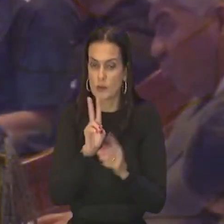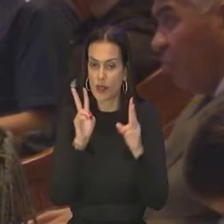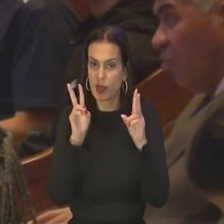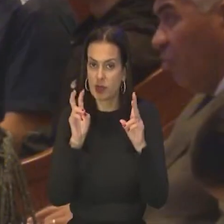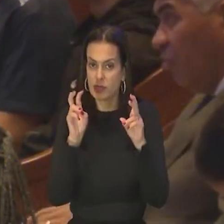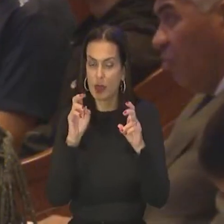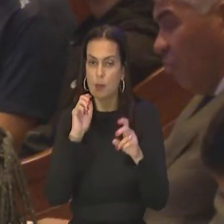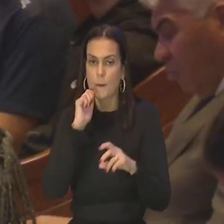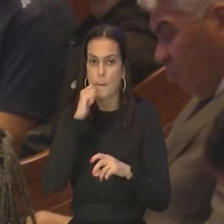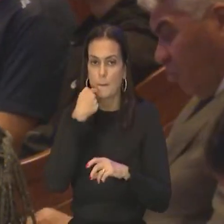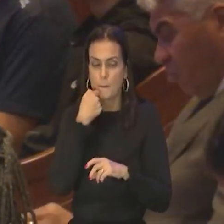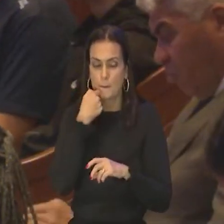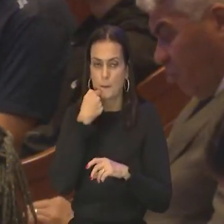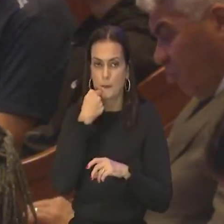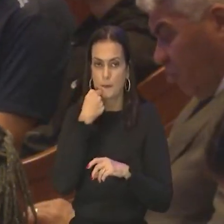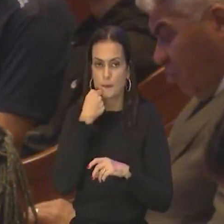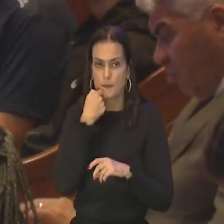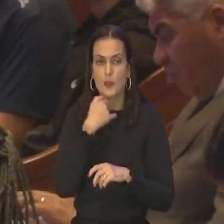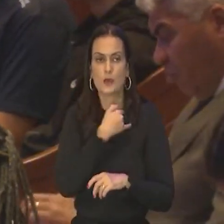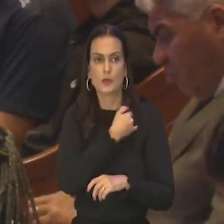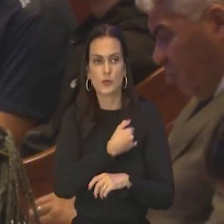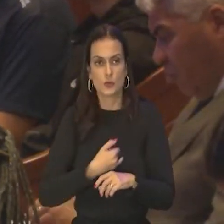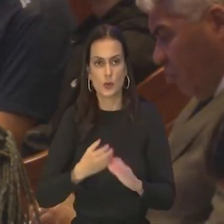pão. João, no capítulo de número 6,